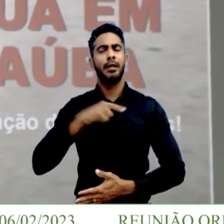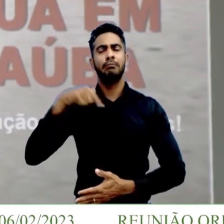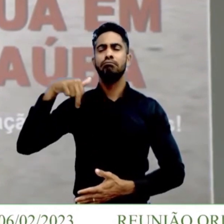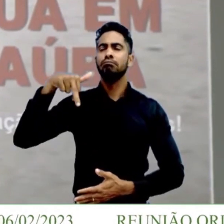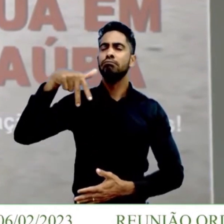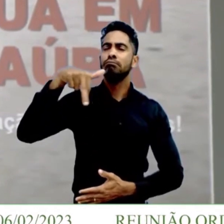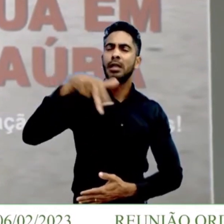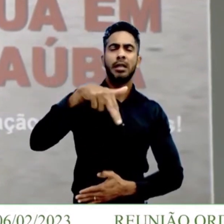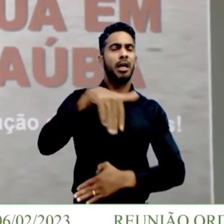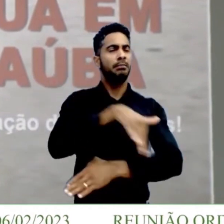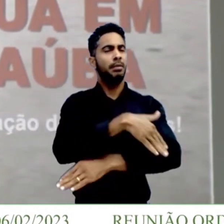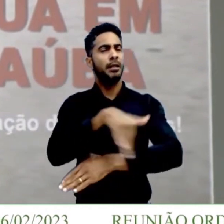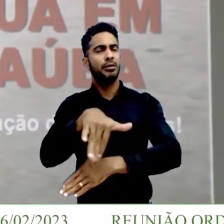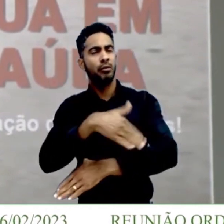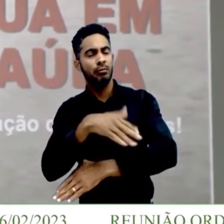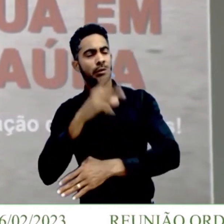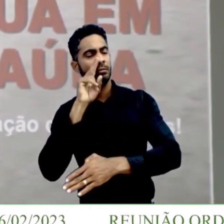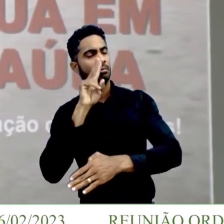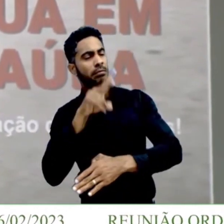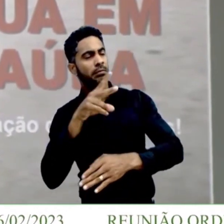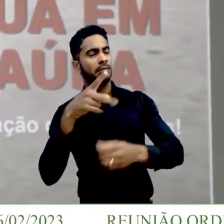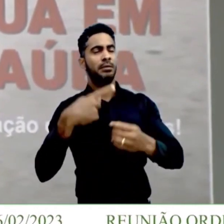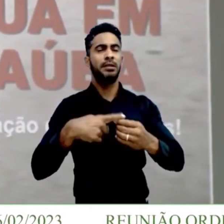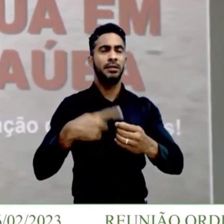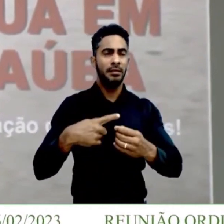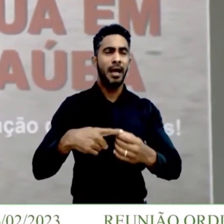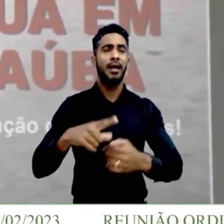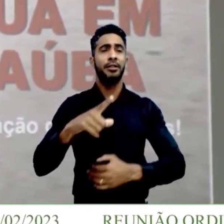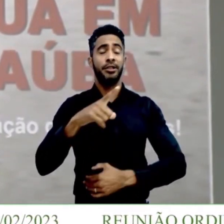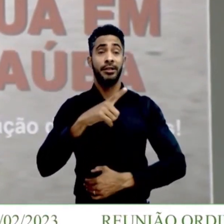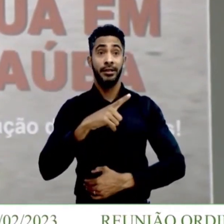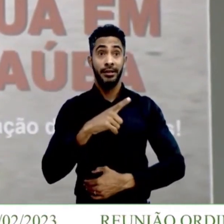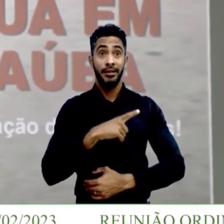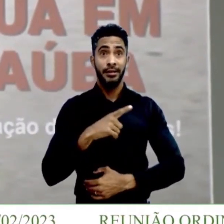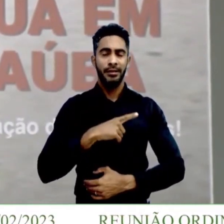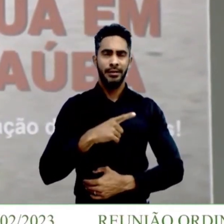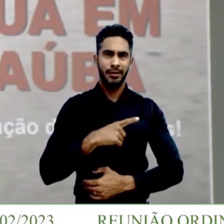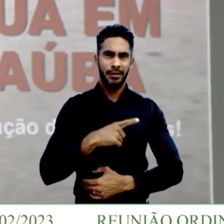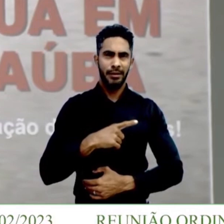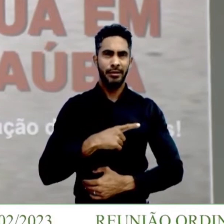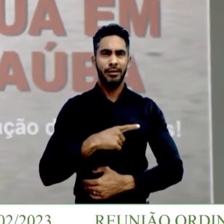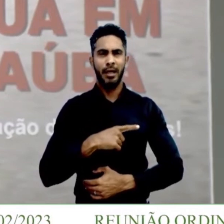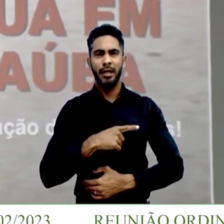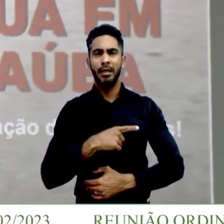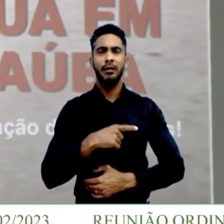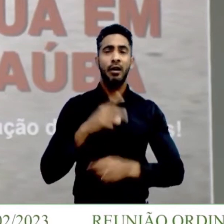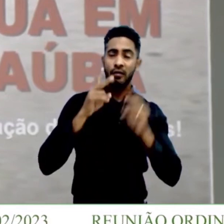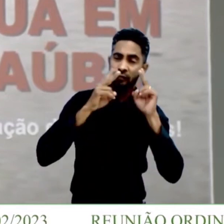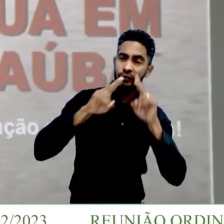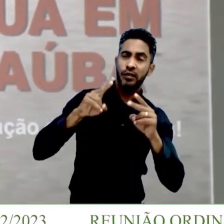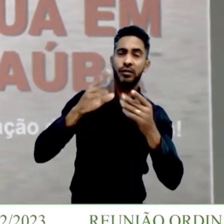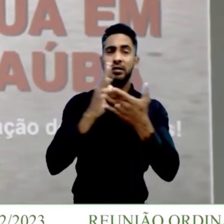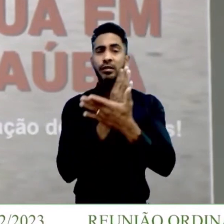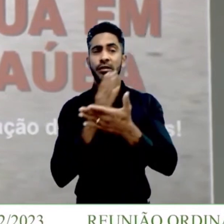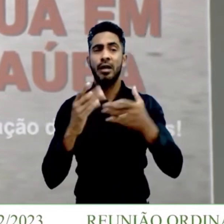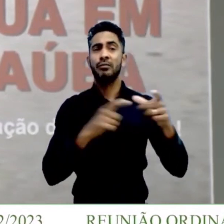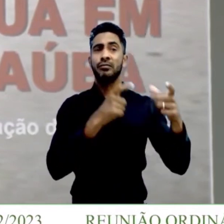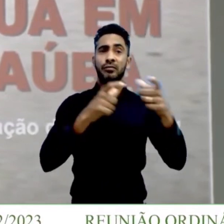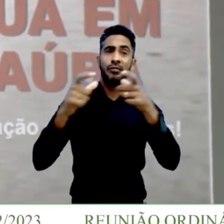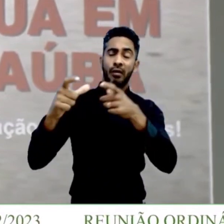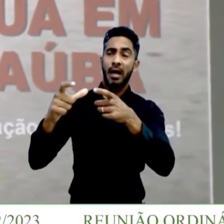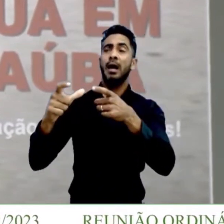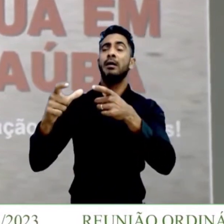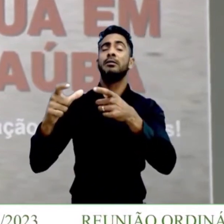pelas ruas da nossa cidade, que tem circulado por alguns pontos, tem